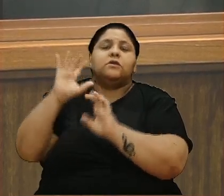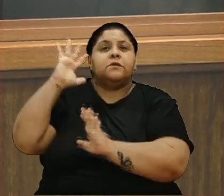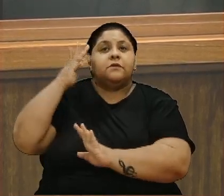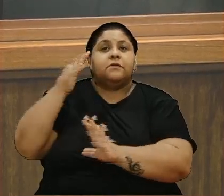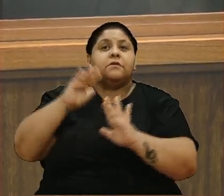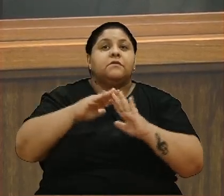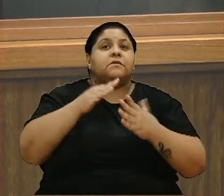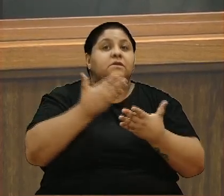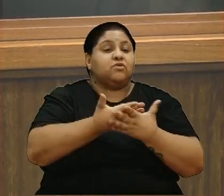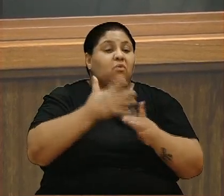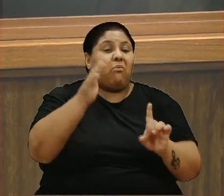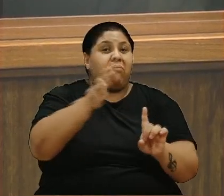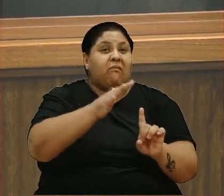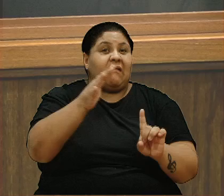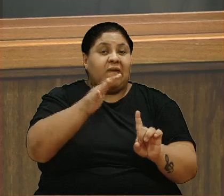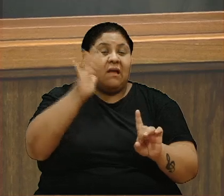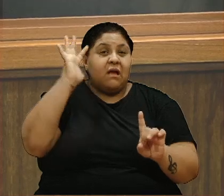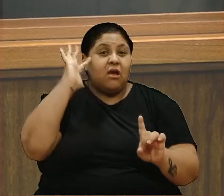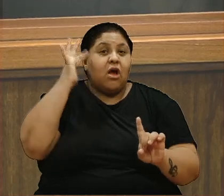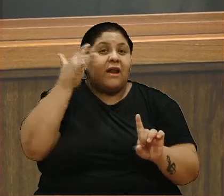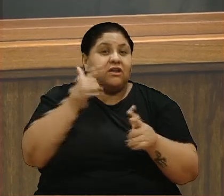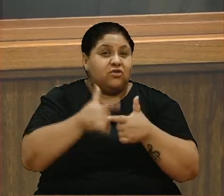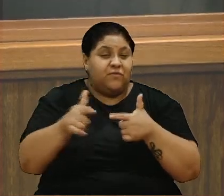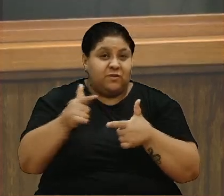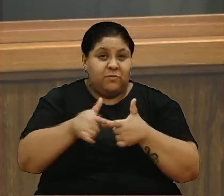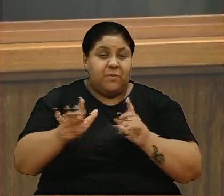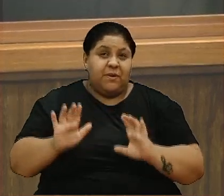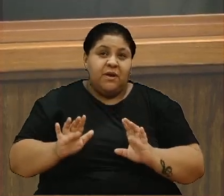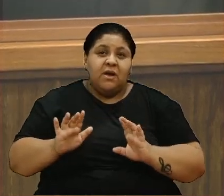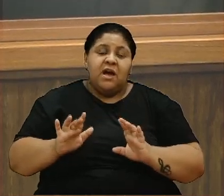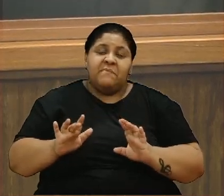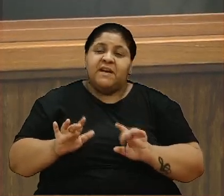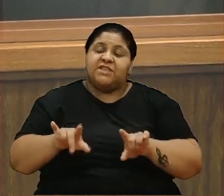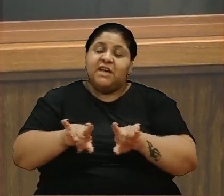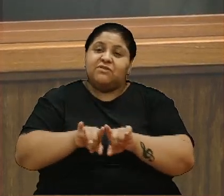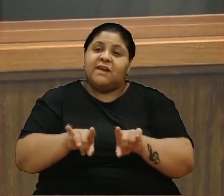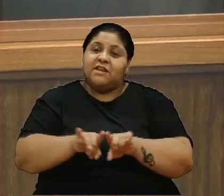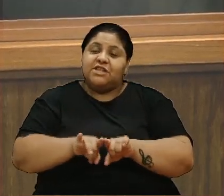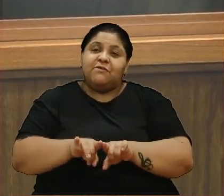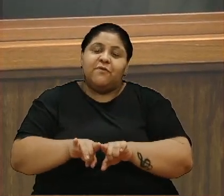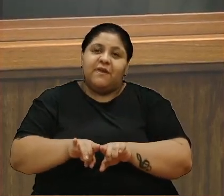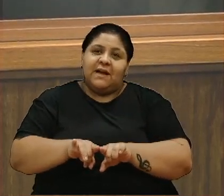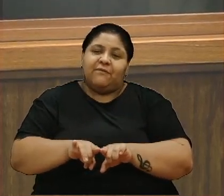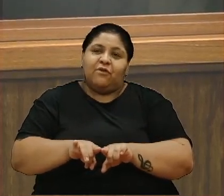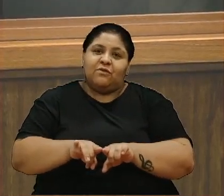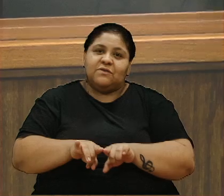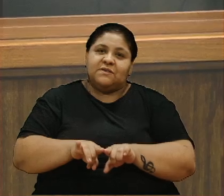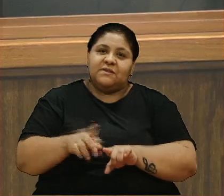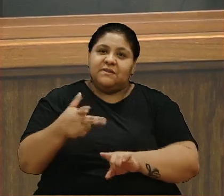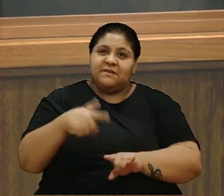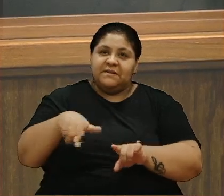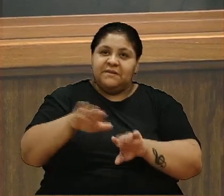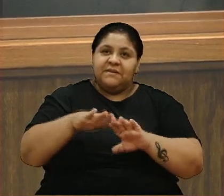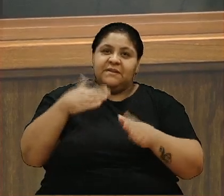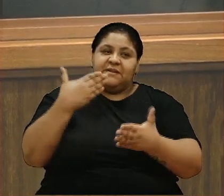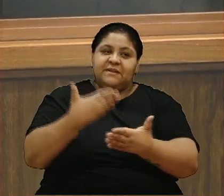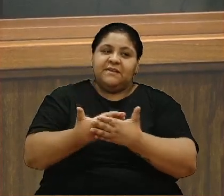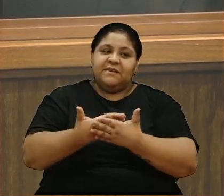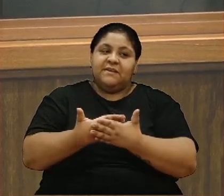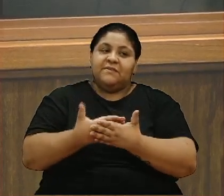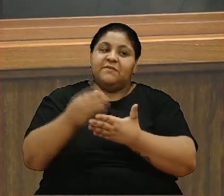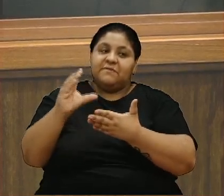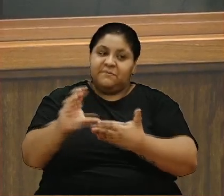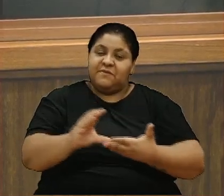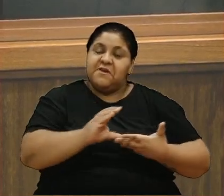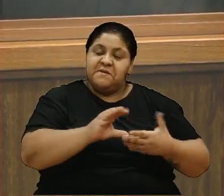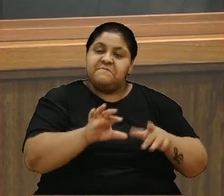estão sendo pressionadas a resolver esse problema, só que a gente sabe que as escolas não têm verba suficiente